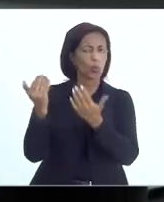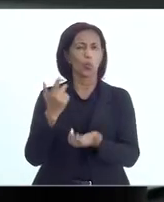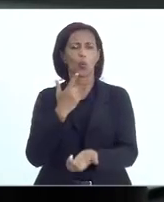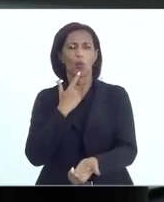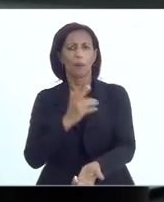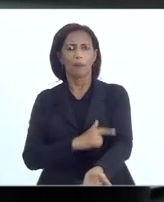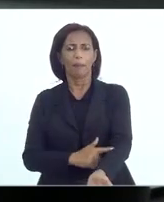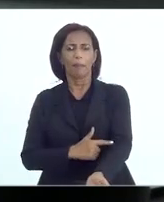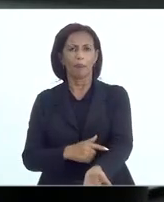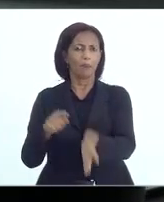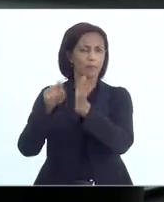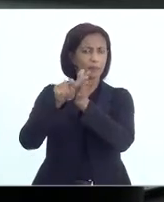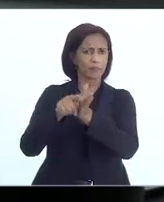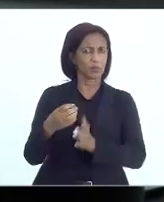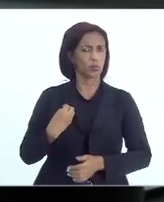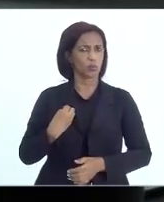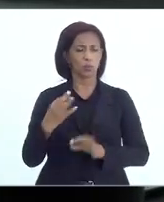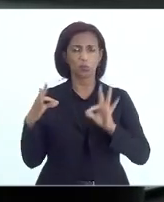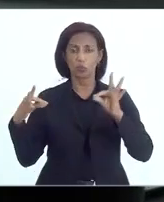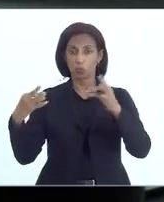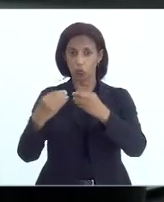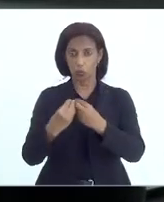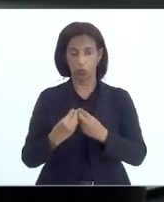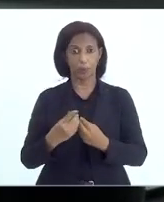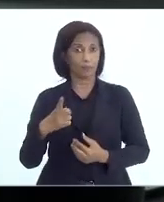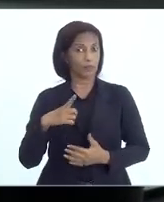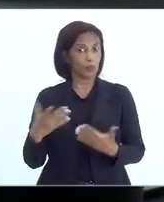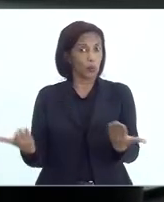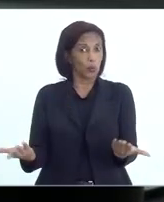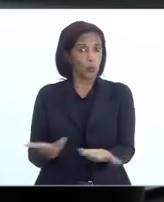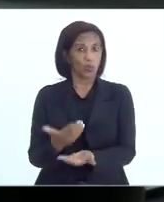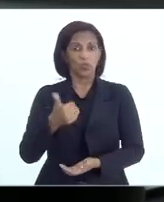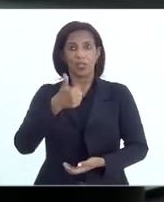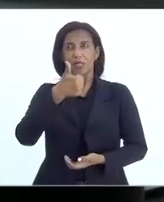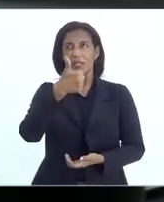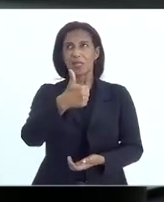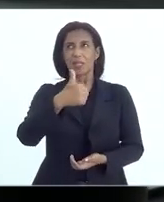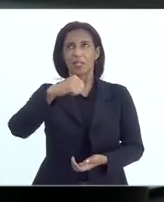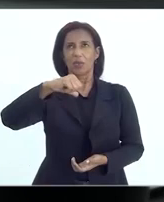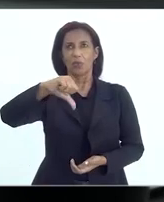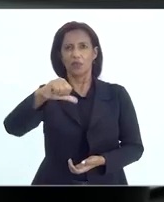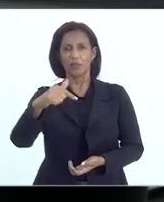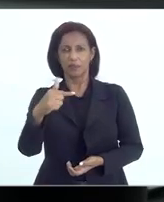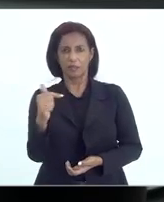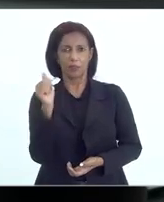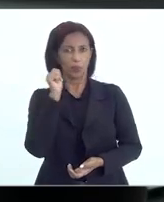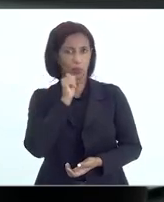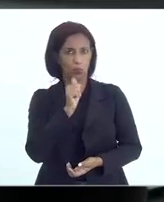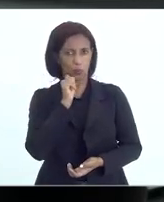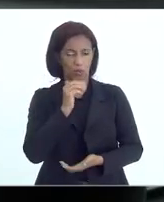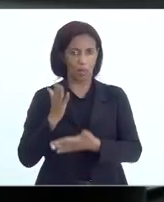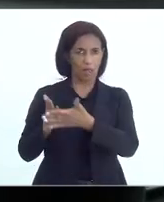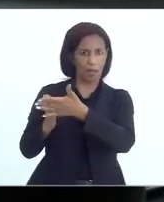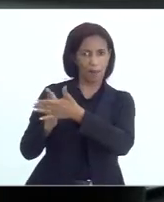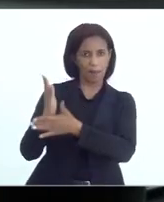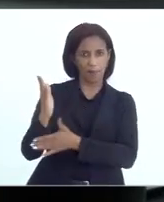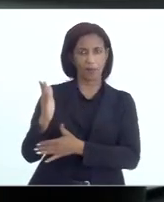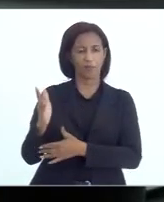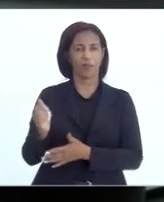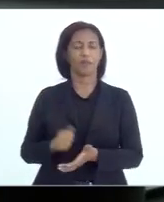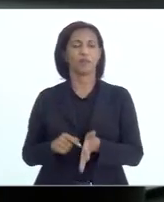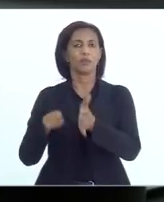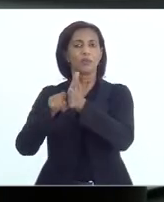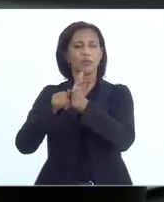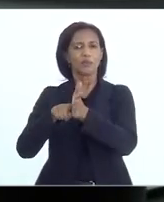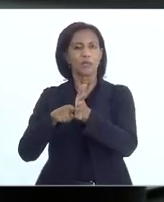toxicológico e pesquisa social e temos atualmente 197 mulheres aprovados